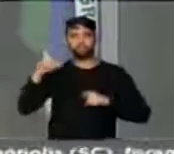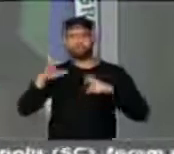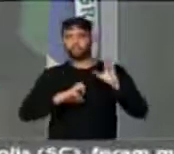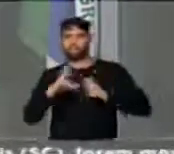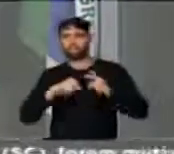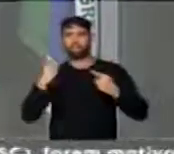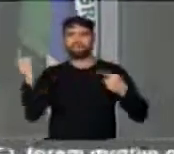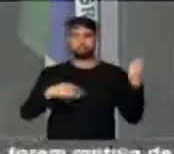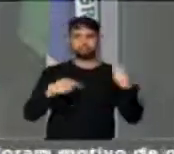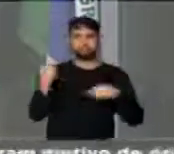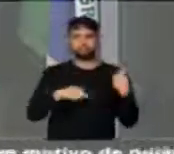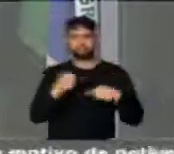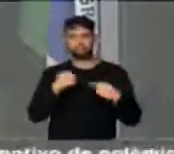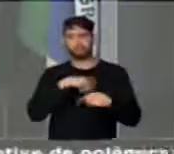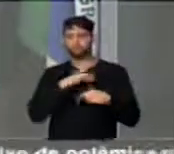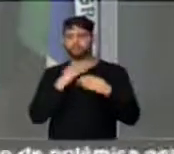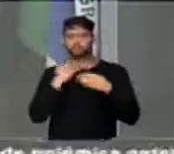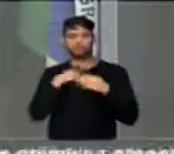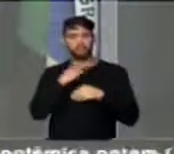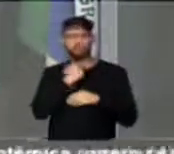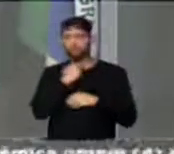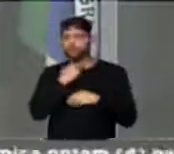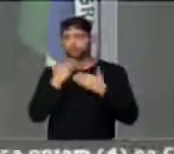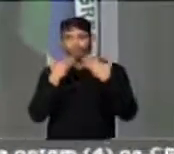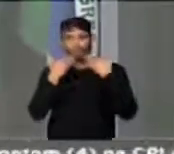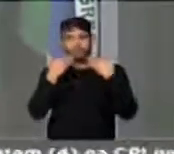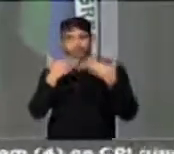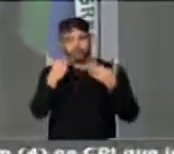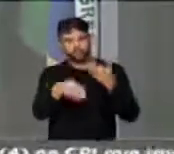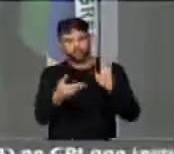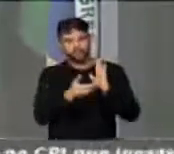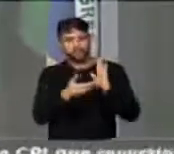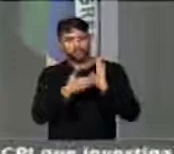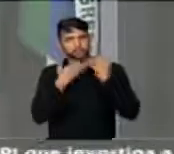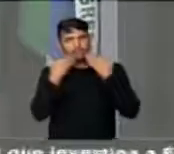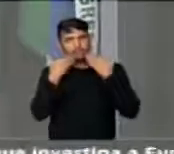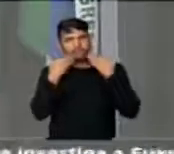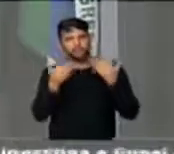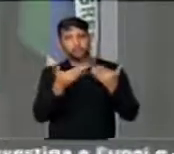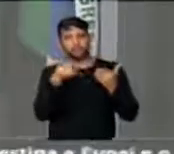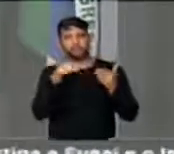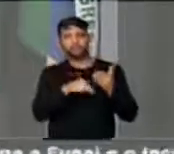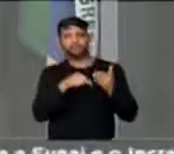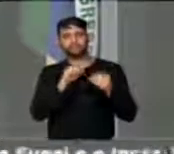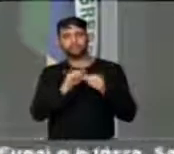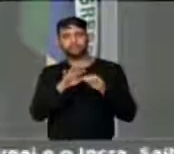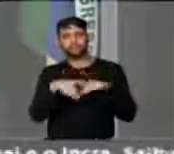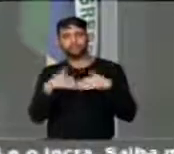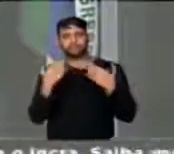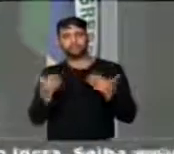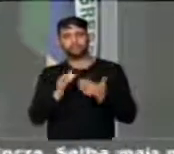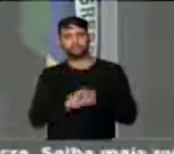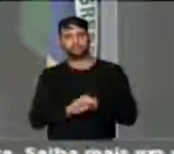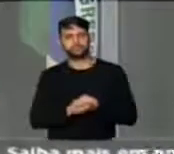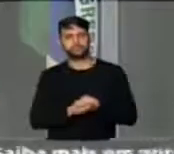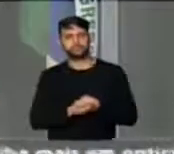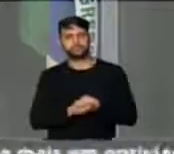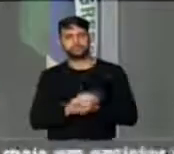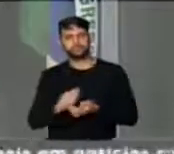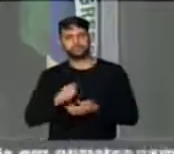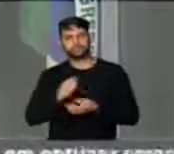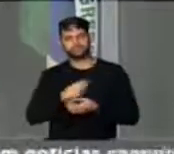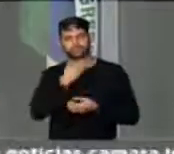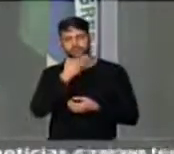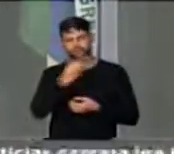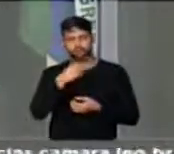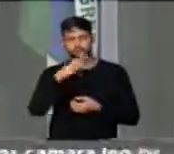O que nós não podemos é desmoralizar esta casa, pela qual passaram